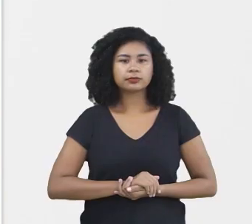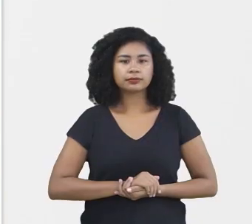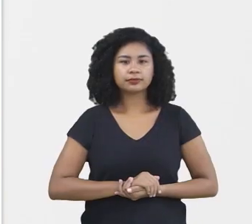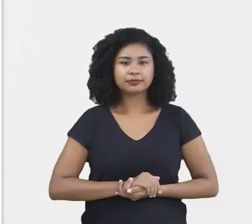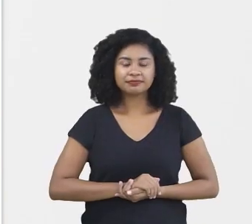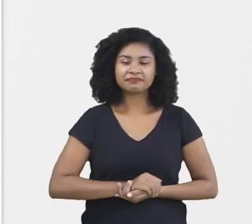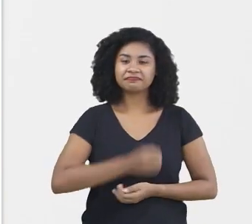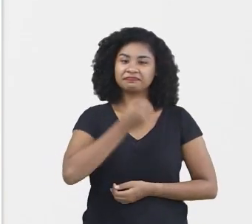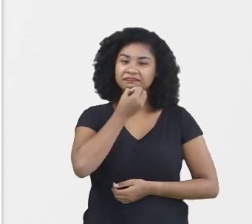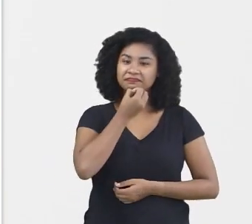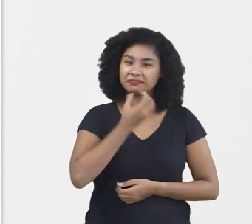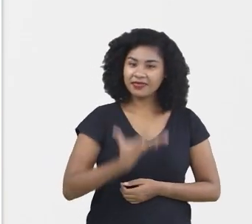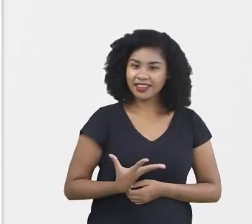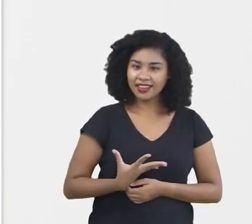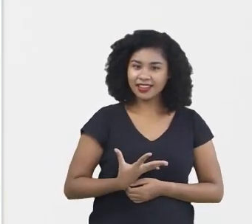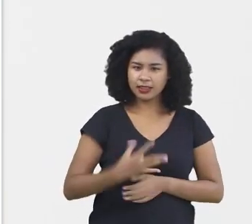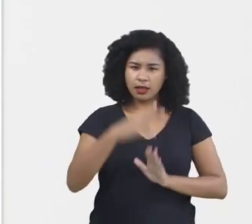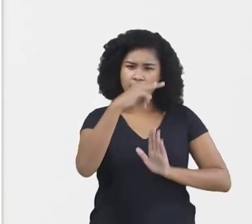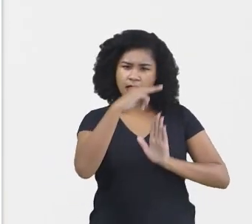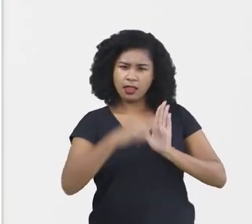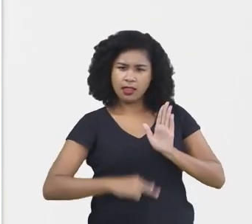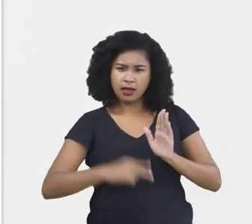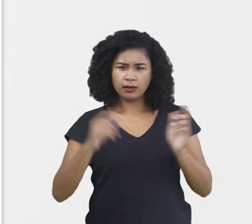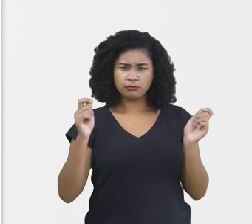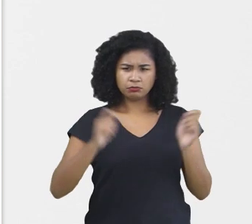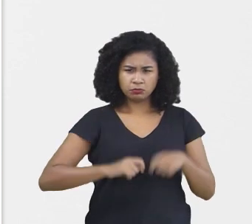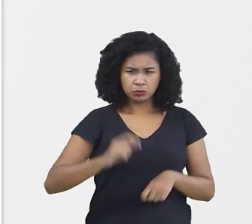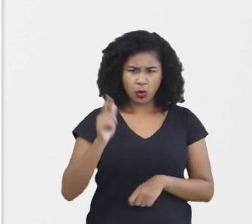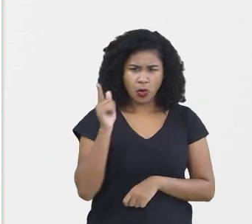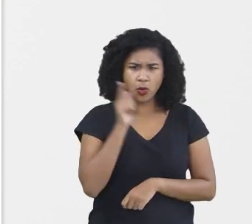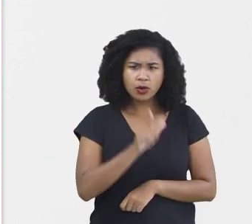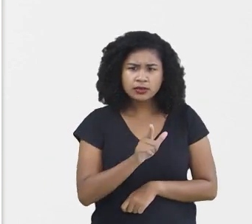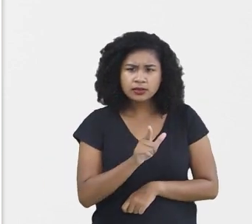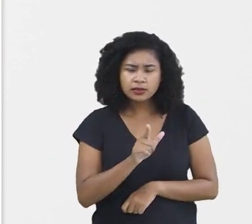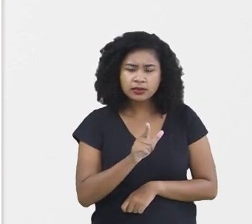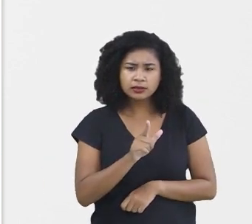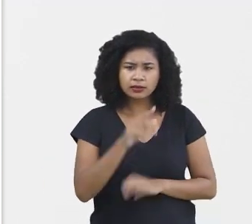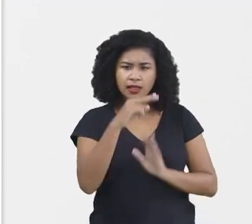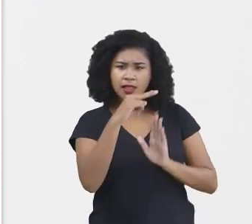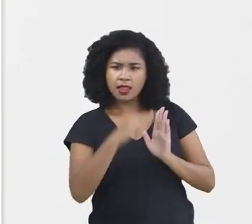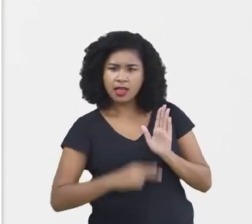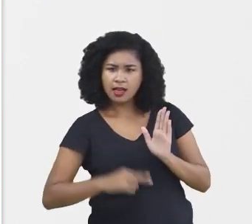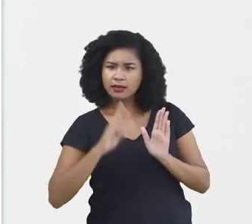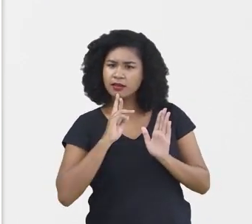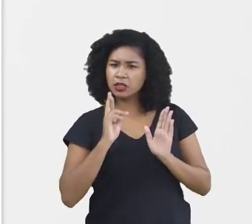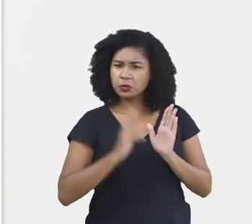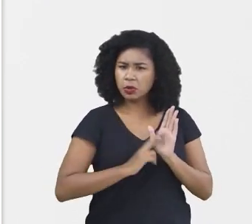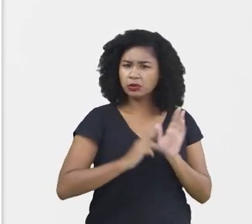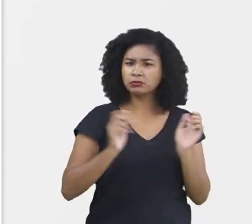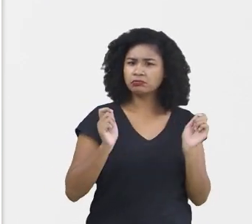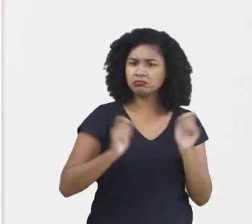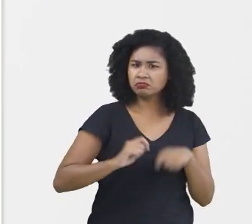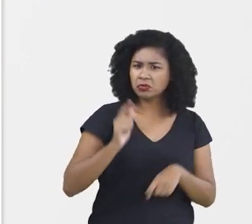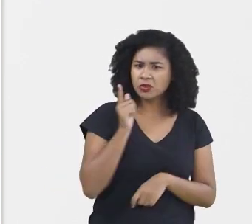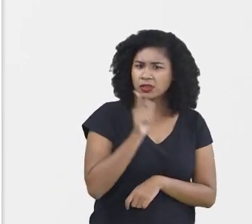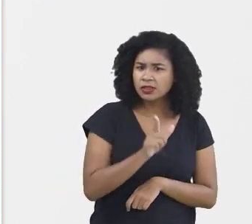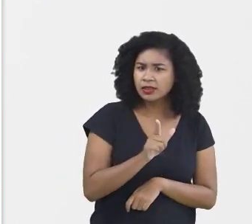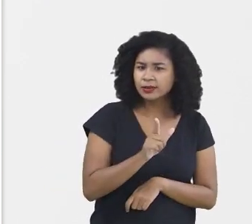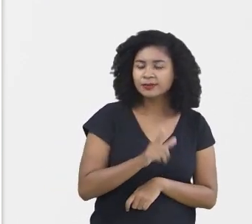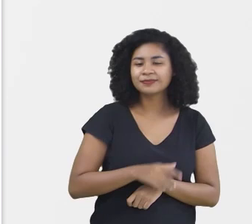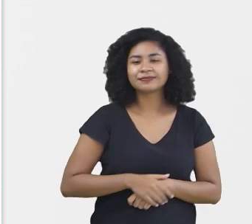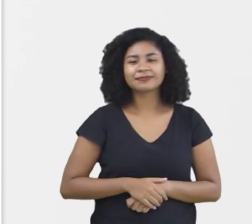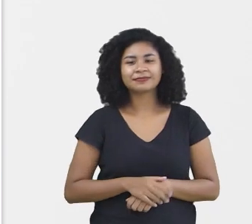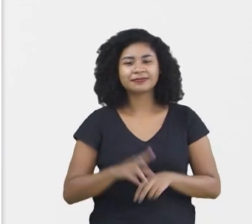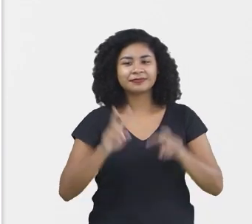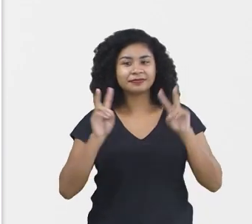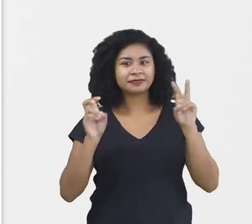Muito bem, turmas, conseguiram aí responder o texto sobre a fábula O Galo e a Raposa? Muito bem, então vamos lá para